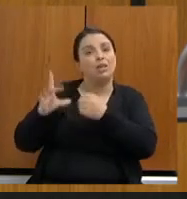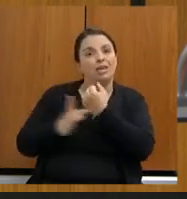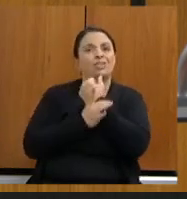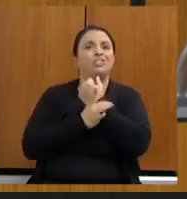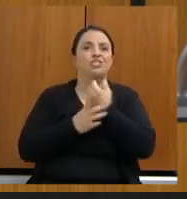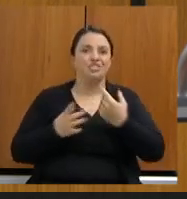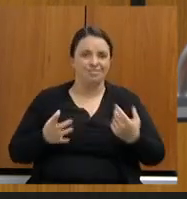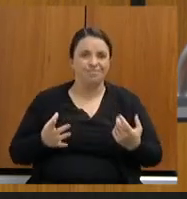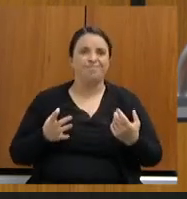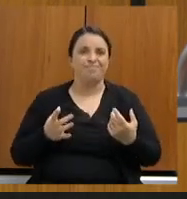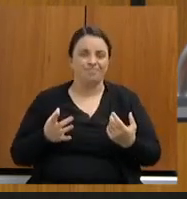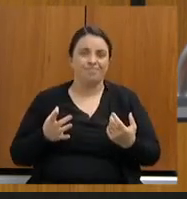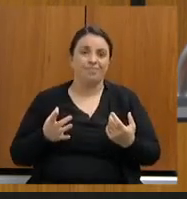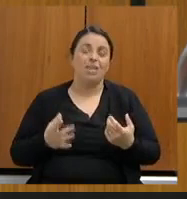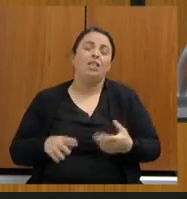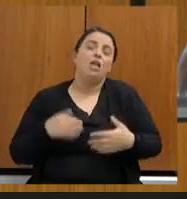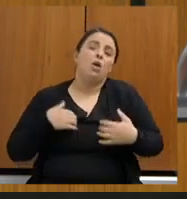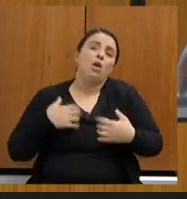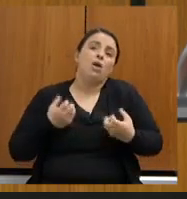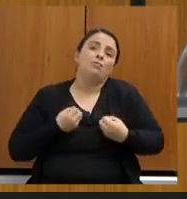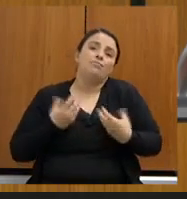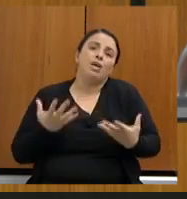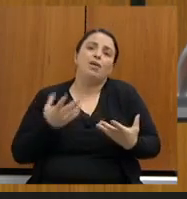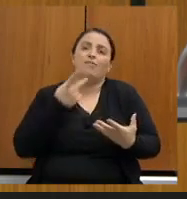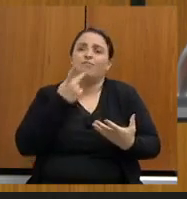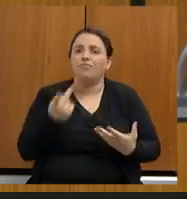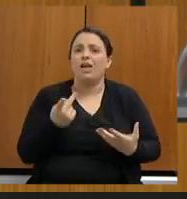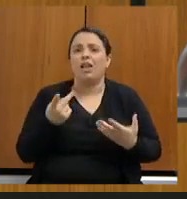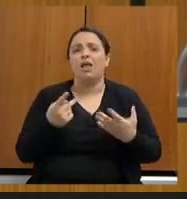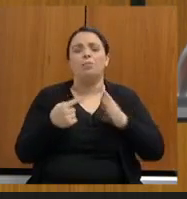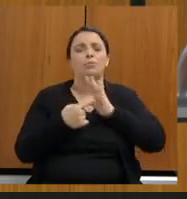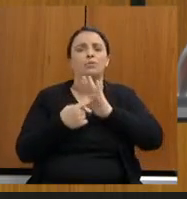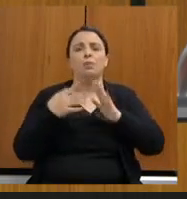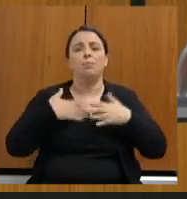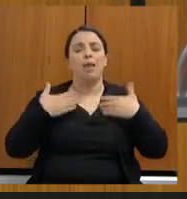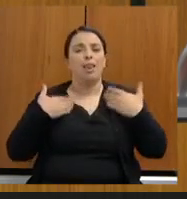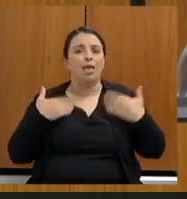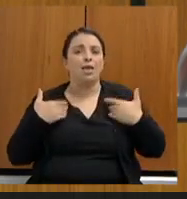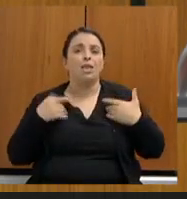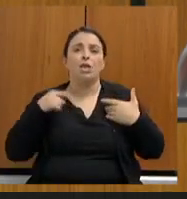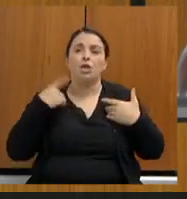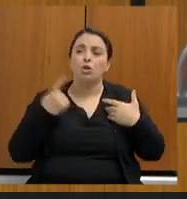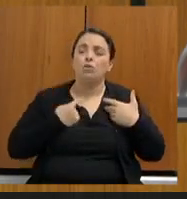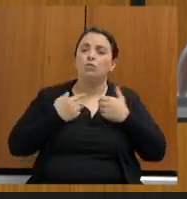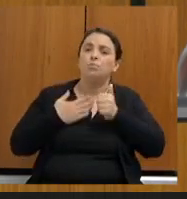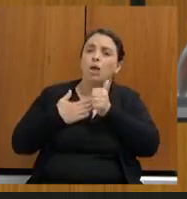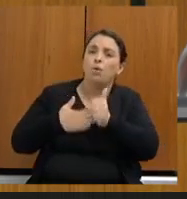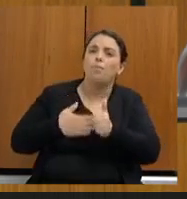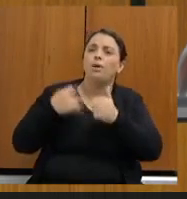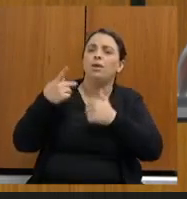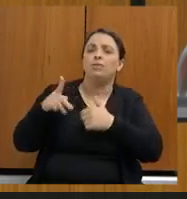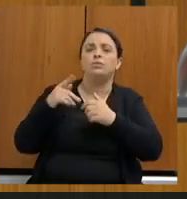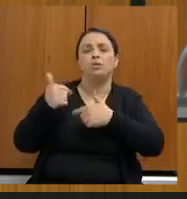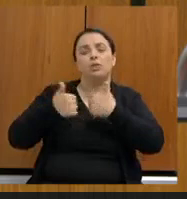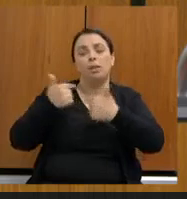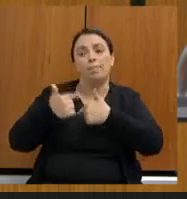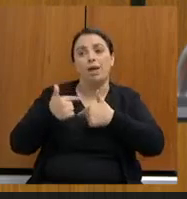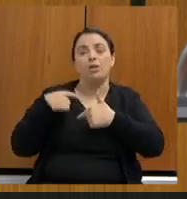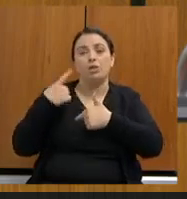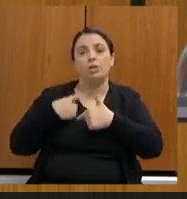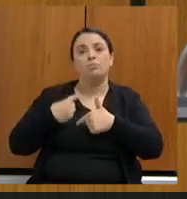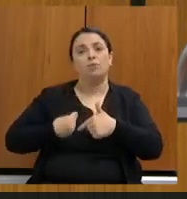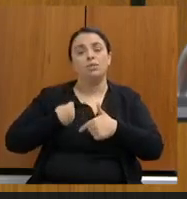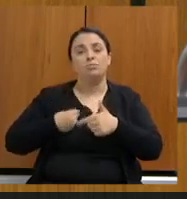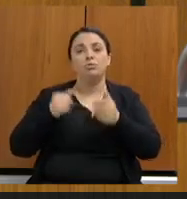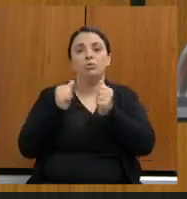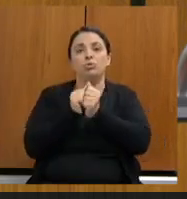dizer assim da minha alegria de ver todos nós que acompanhamos presidente todos nós estamos participando com